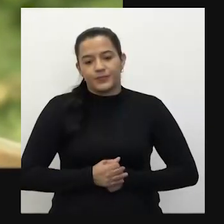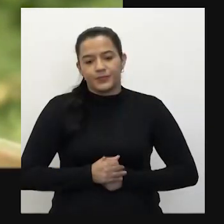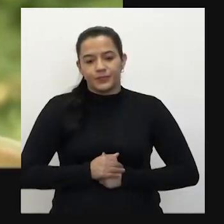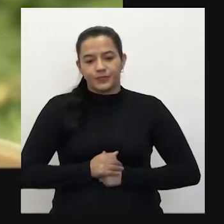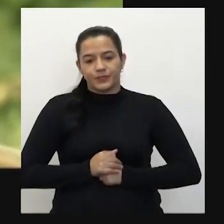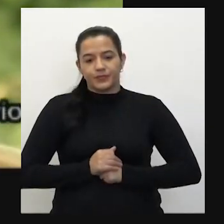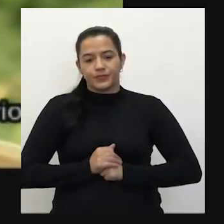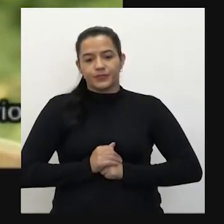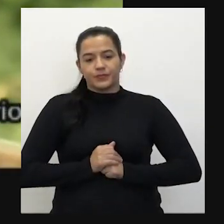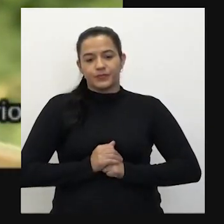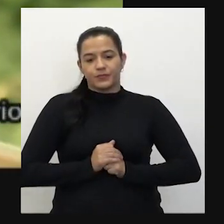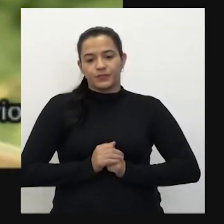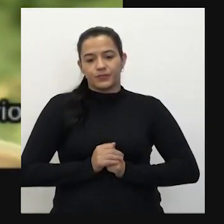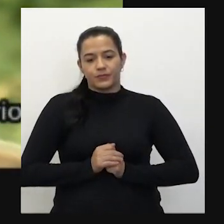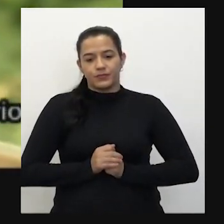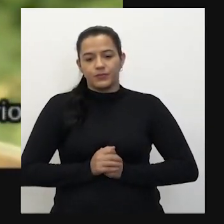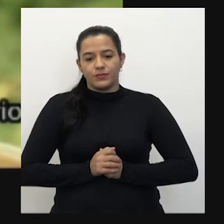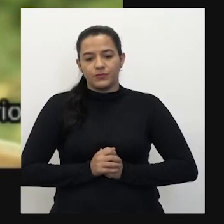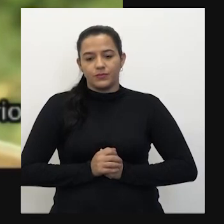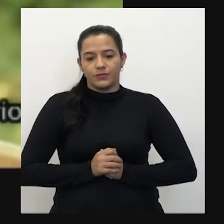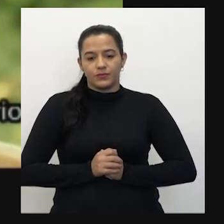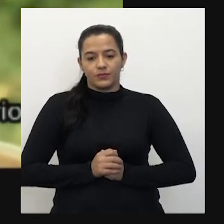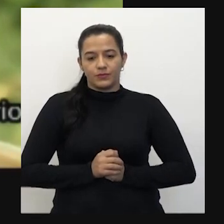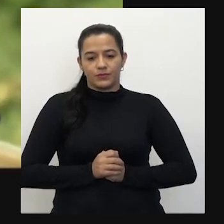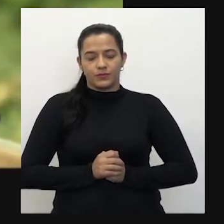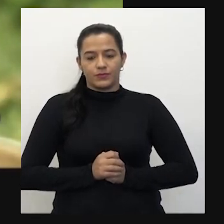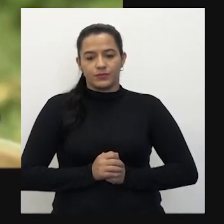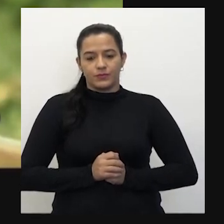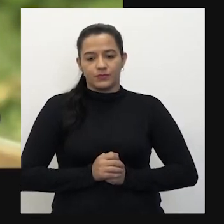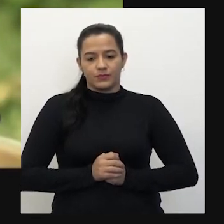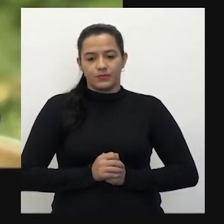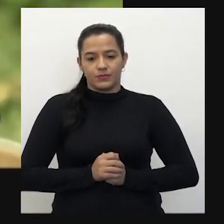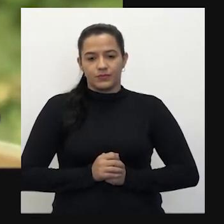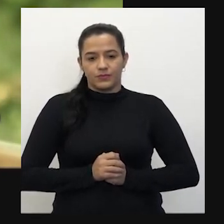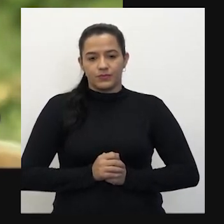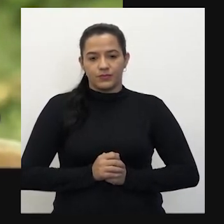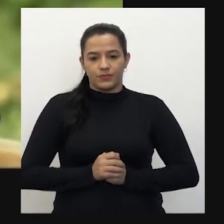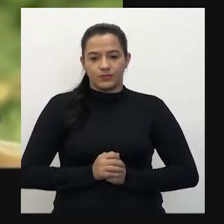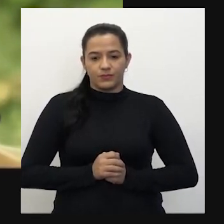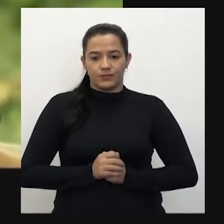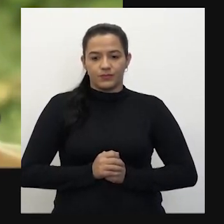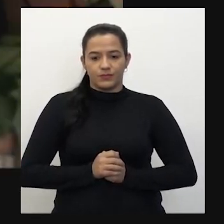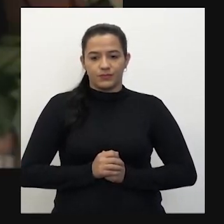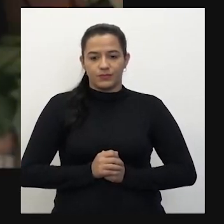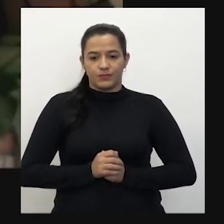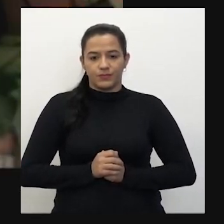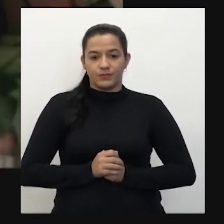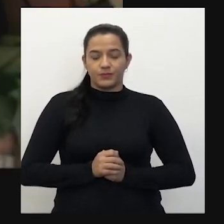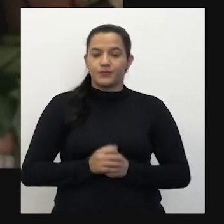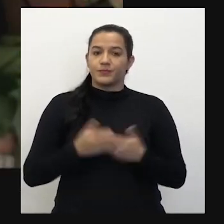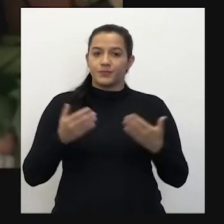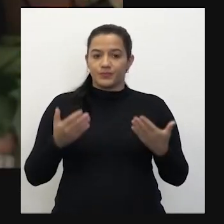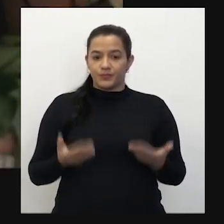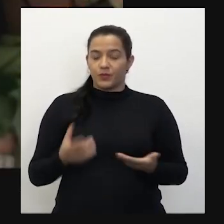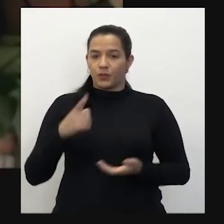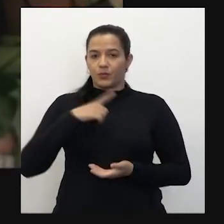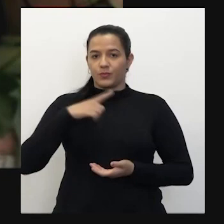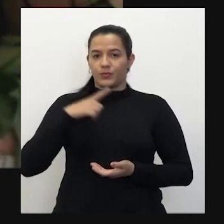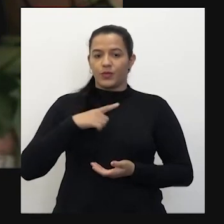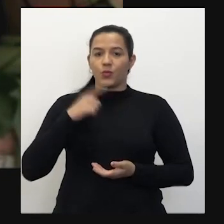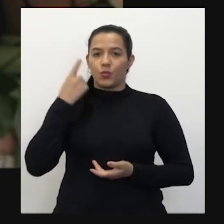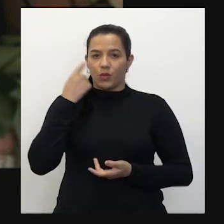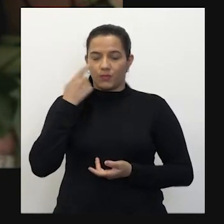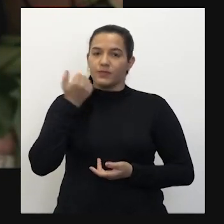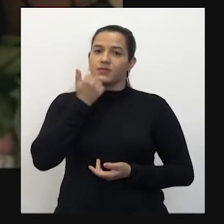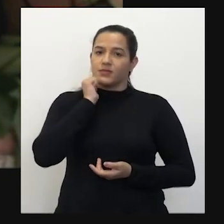colosso milenário vive o povo valente extraordinário da cidade serrana do Teixeira. Eu tenho uma teoria de ficção científica